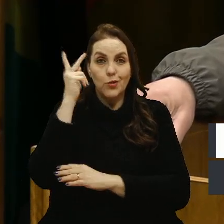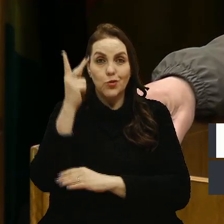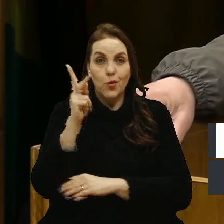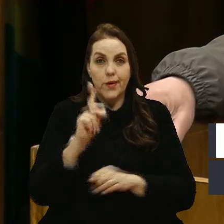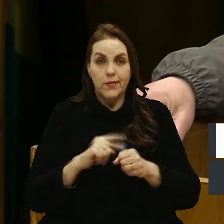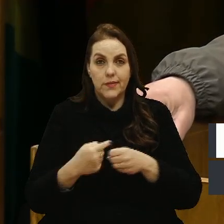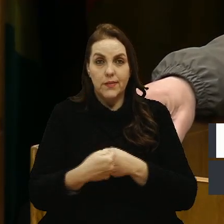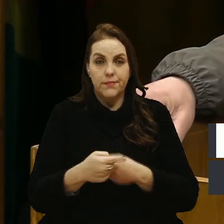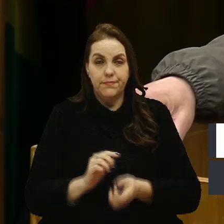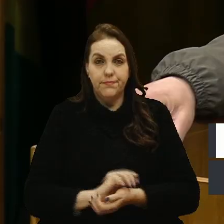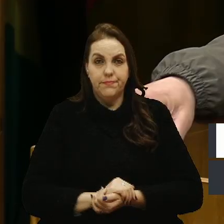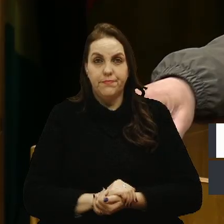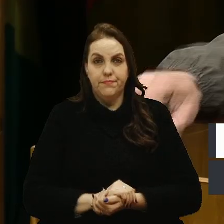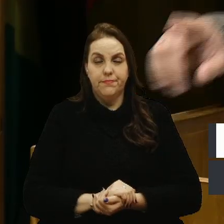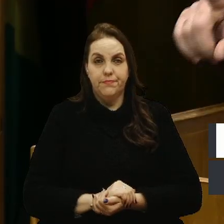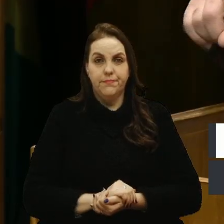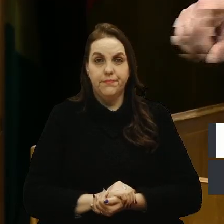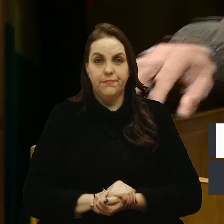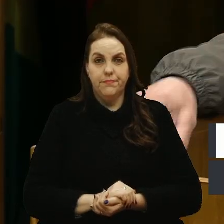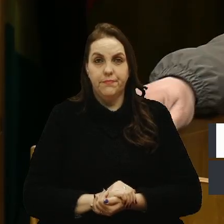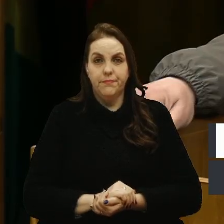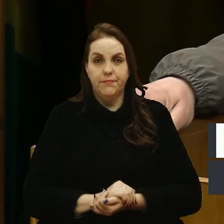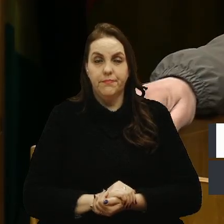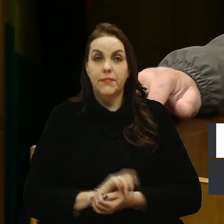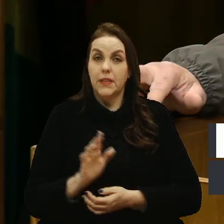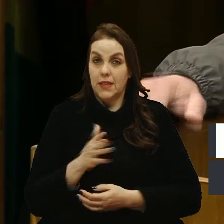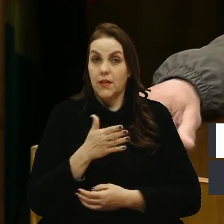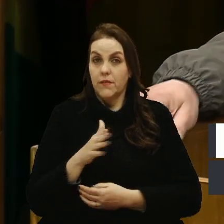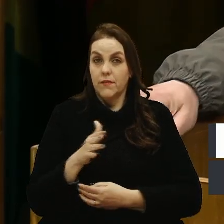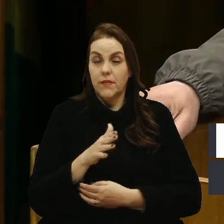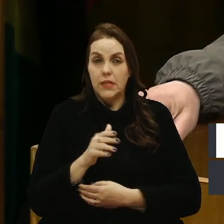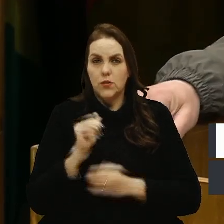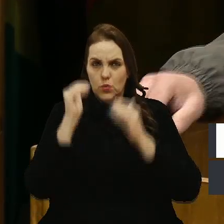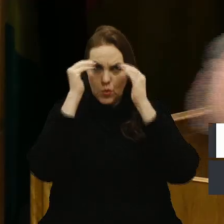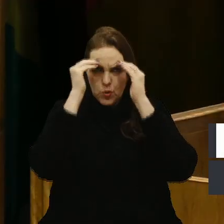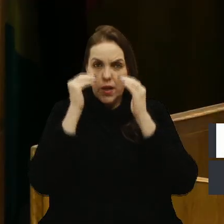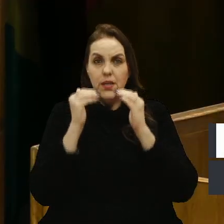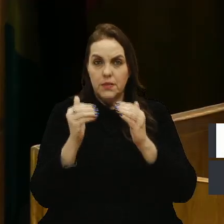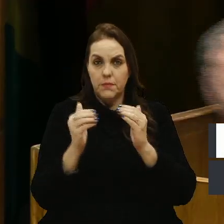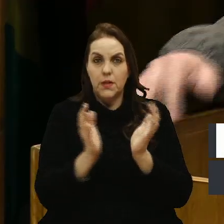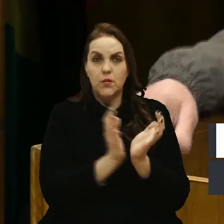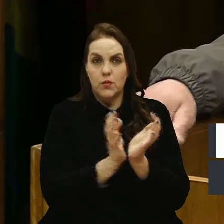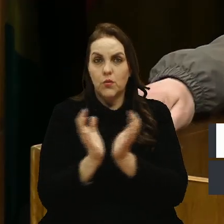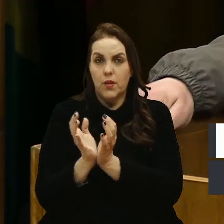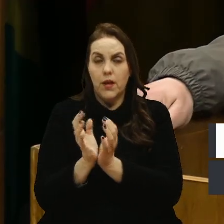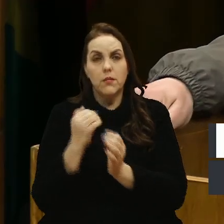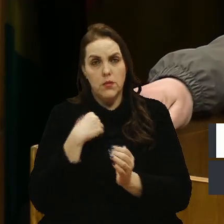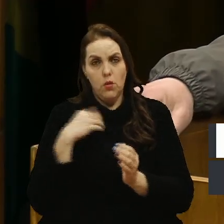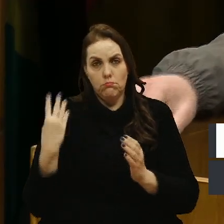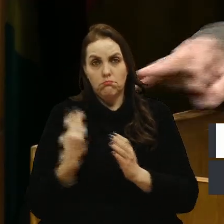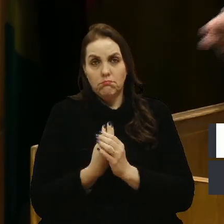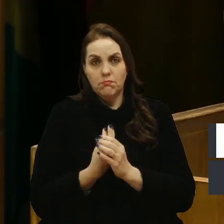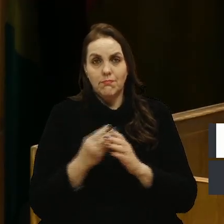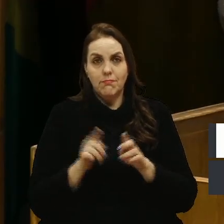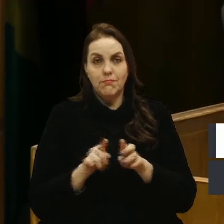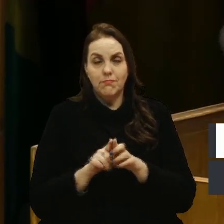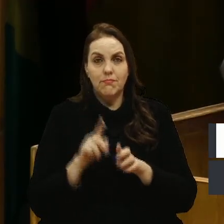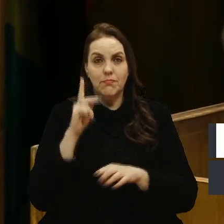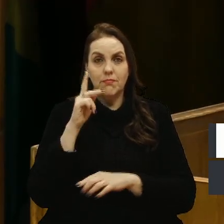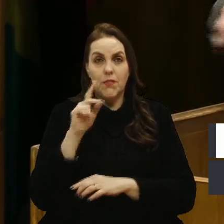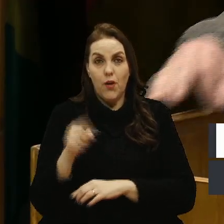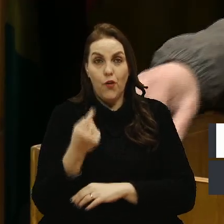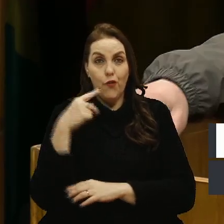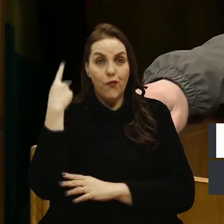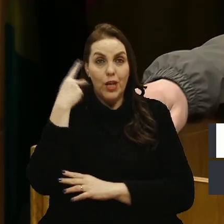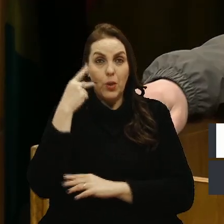município. E talvez, com todo respeito aos nobres colegas, e eu me incluo nisso, um dos